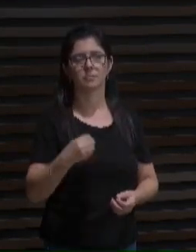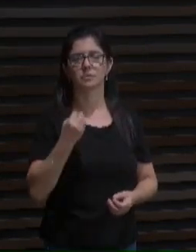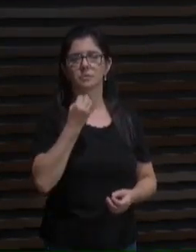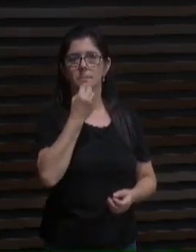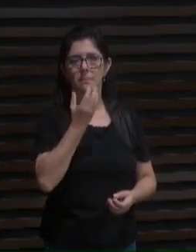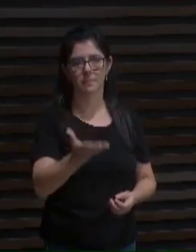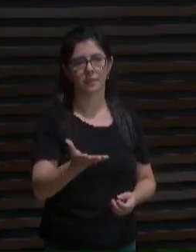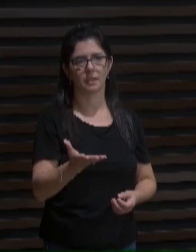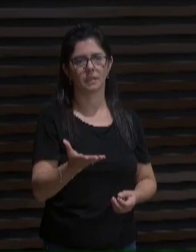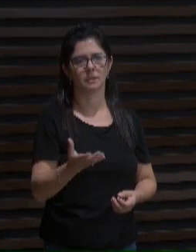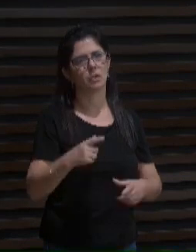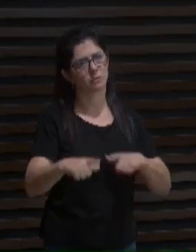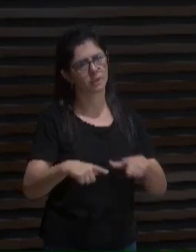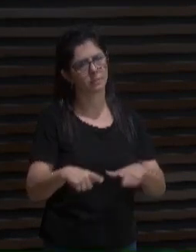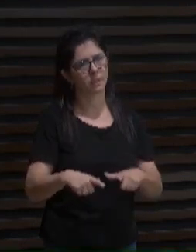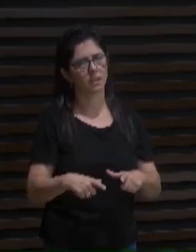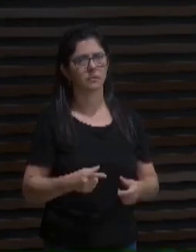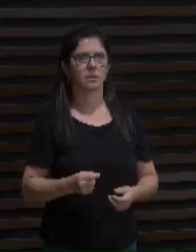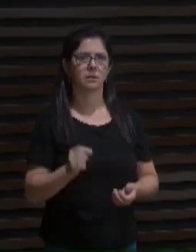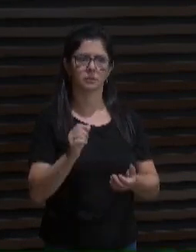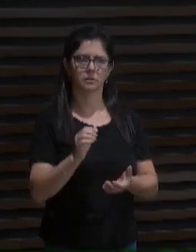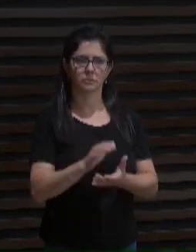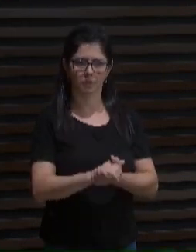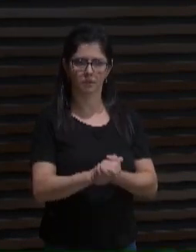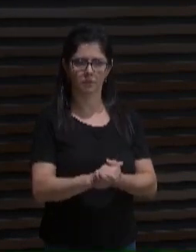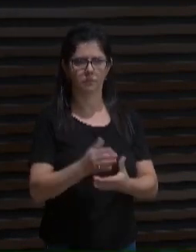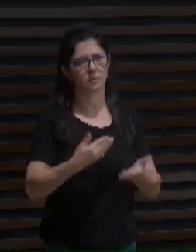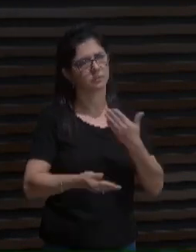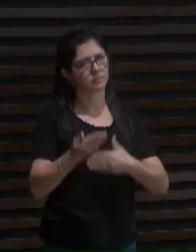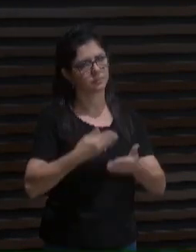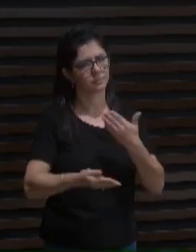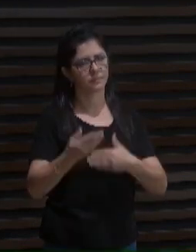trabalho, nos seus relacionamentos, na sua vida cotidiana.